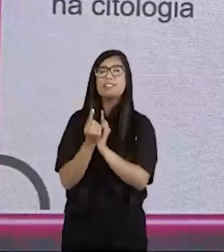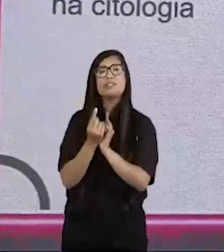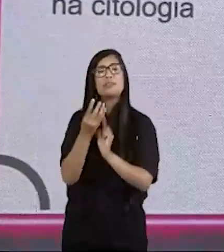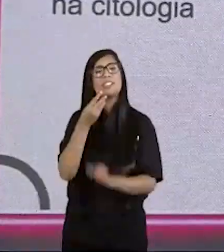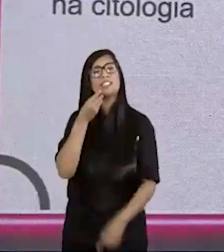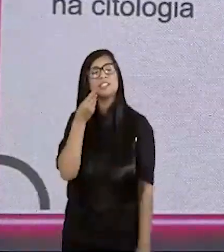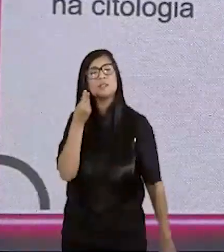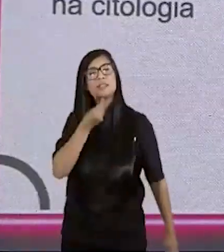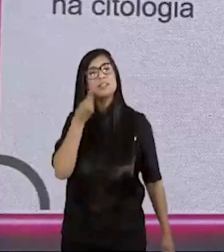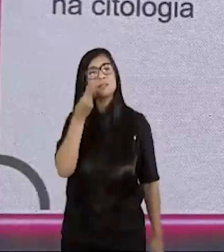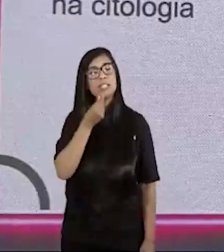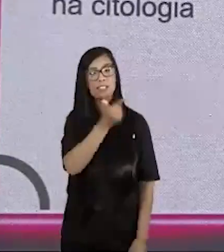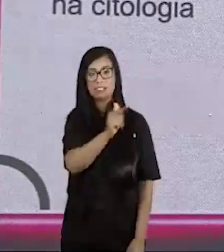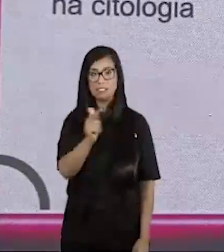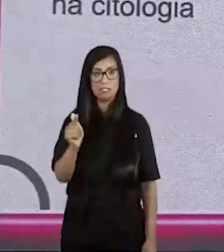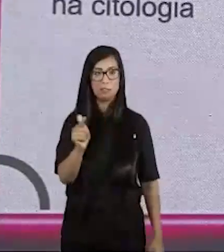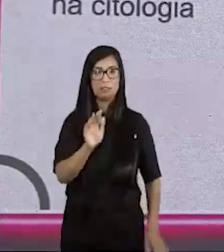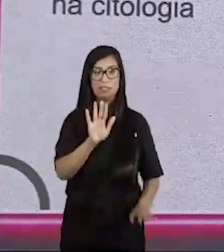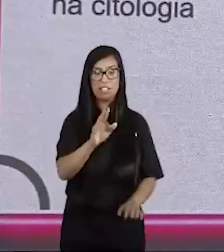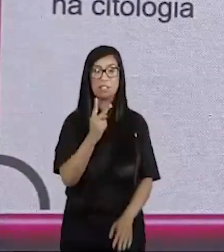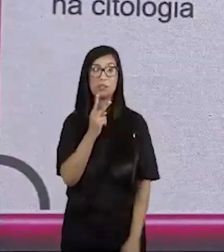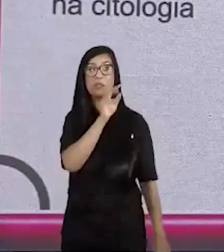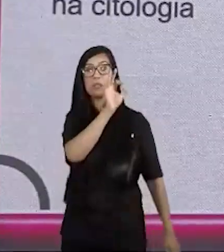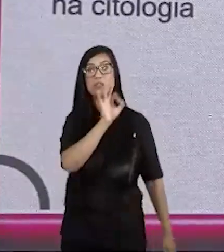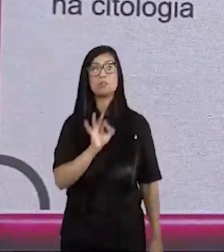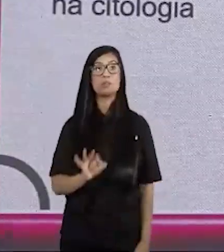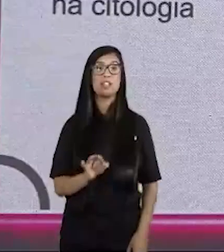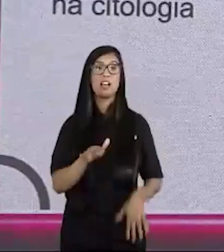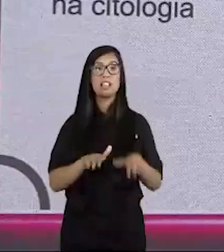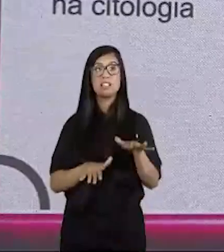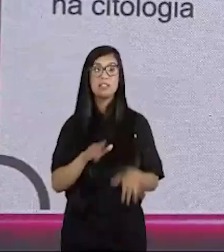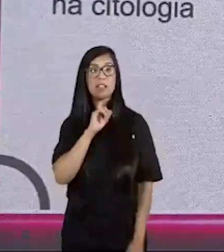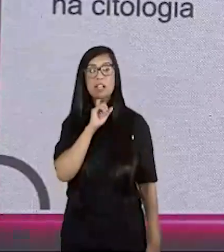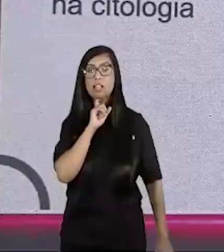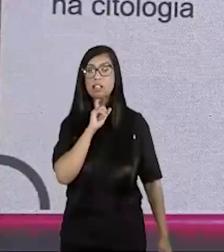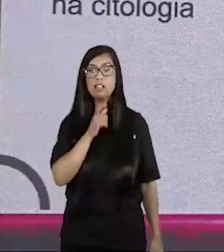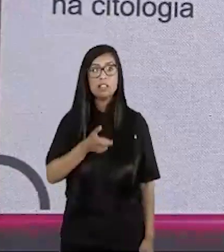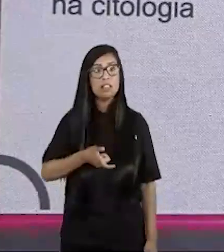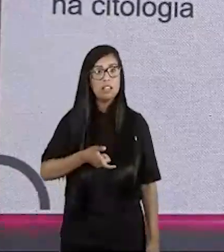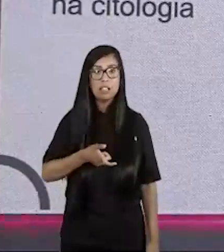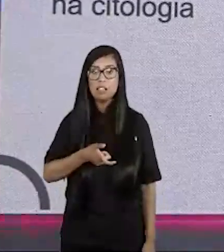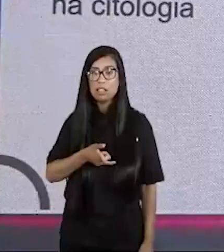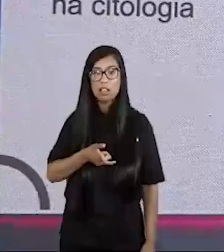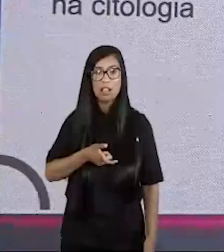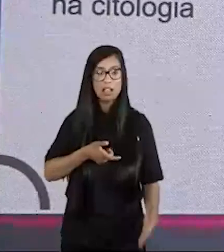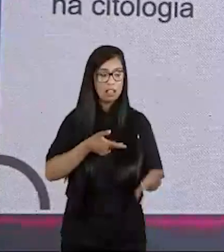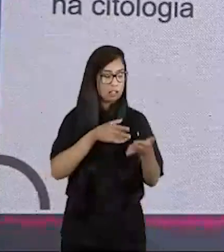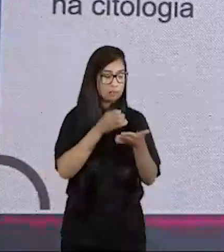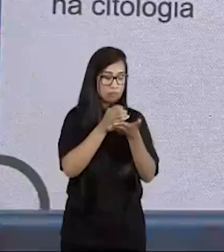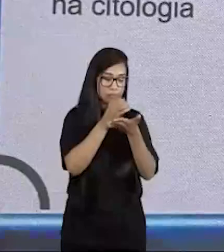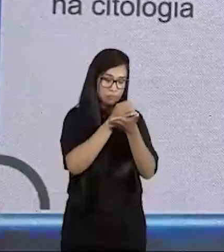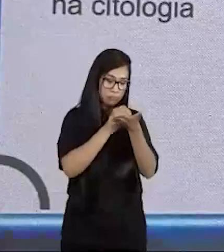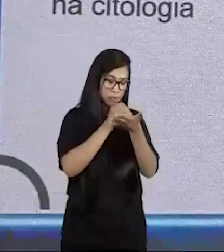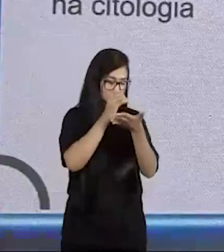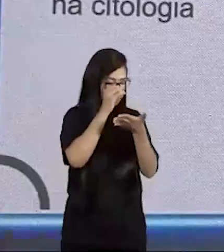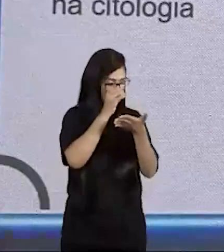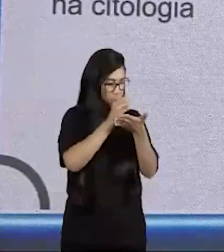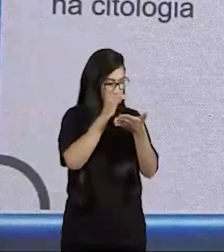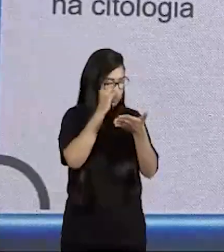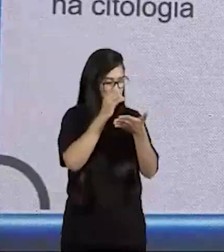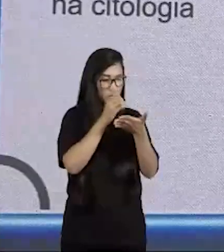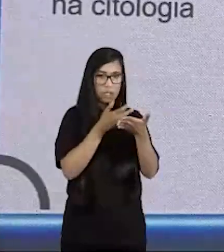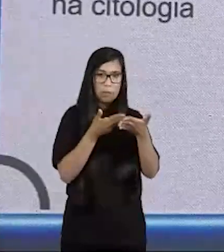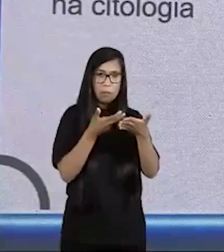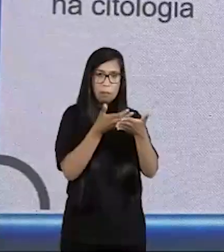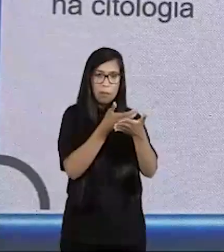para nós. 2%, gente, é ninguém, é quase ninguém faz diagnóstico. É importantíssimo que nós possamos, isso